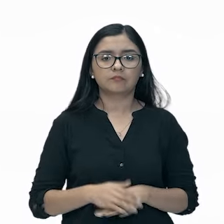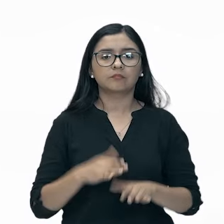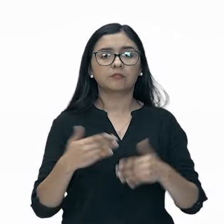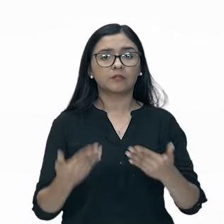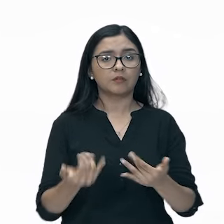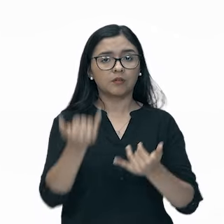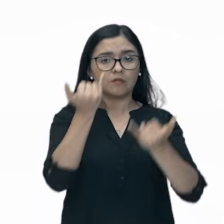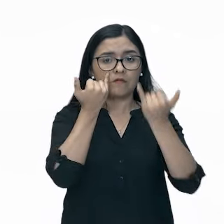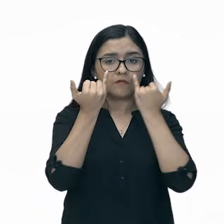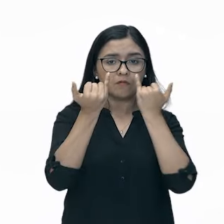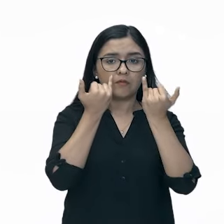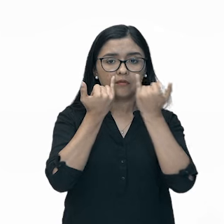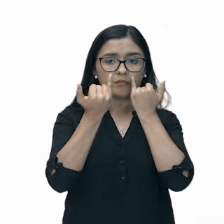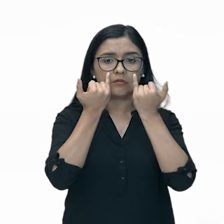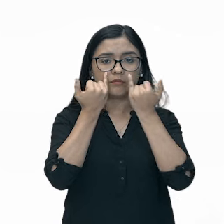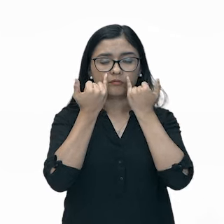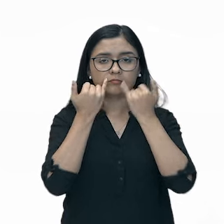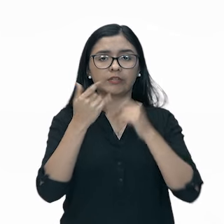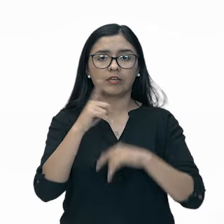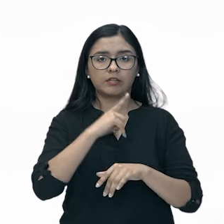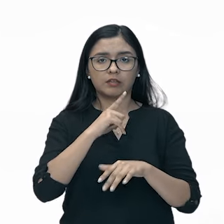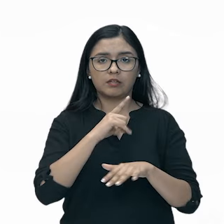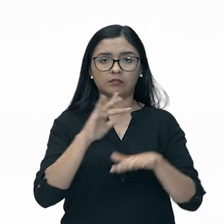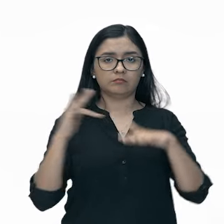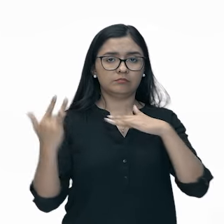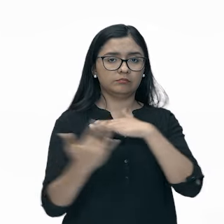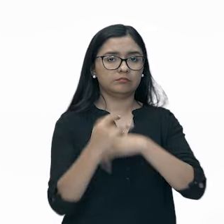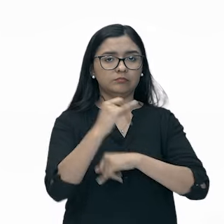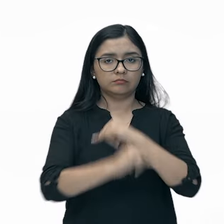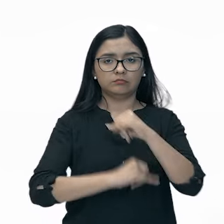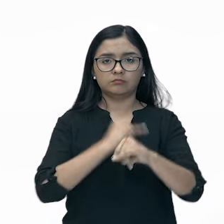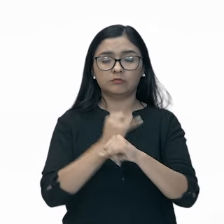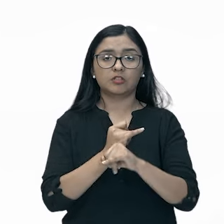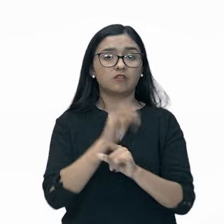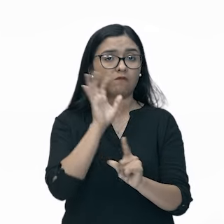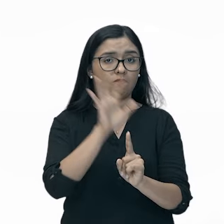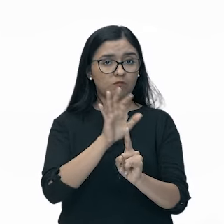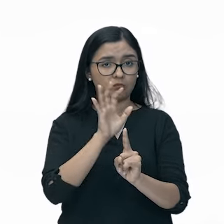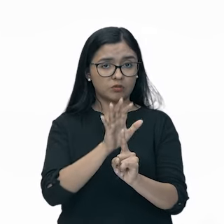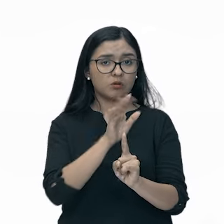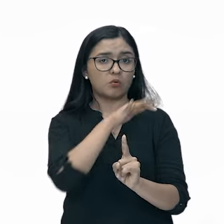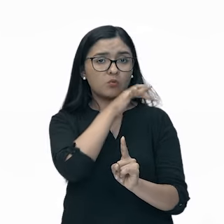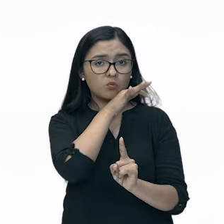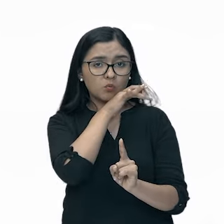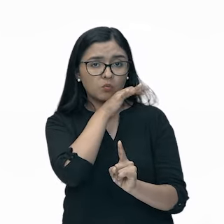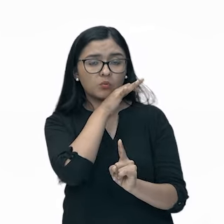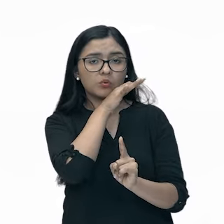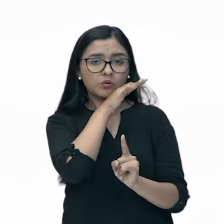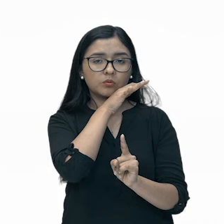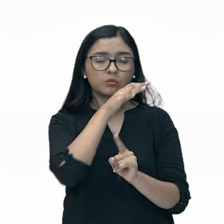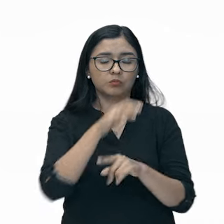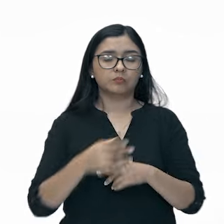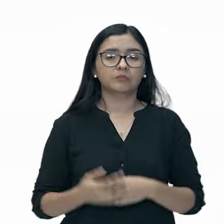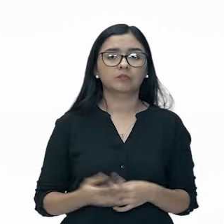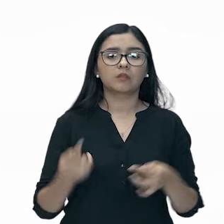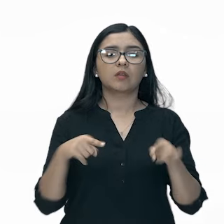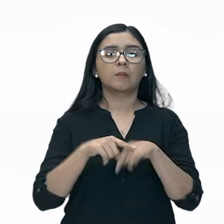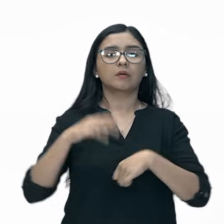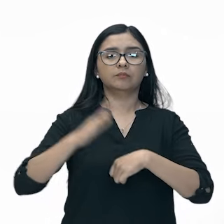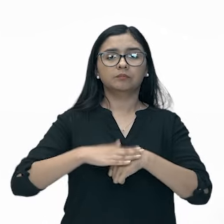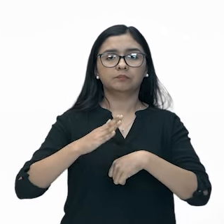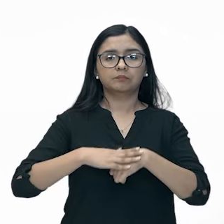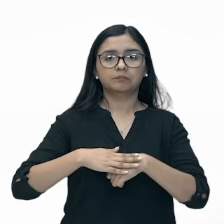informações impostos pela mídia o que influencia negativamente seus padrões de consumo e sua autonomia